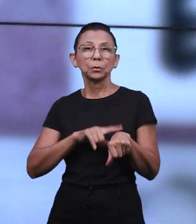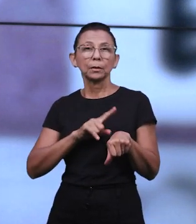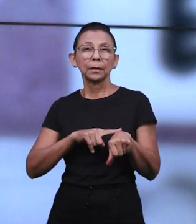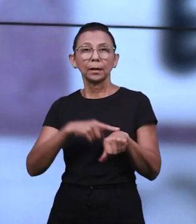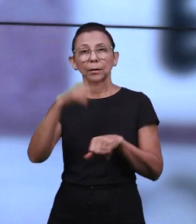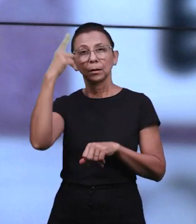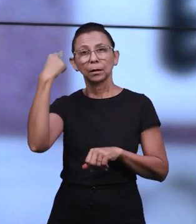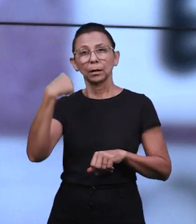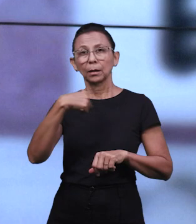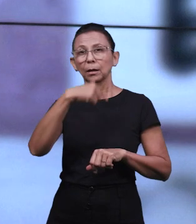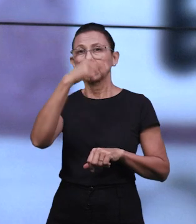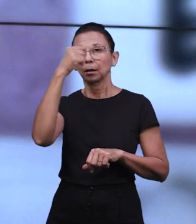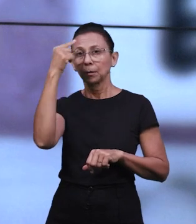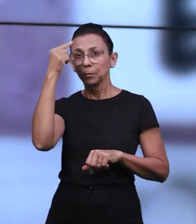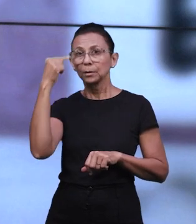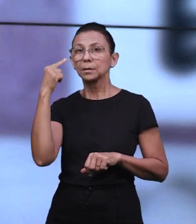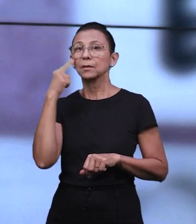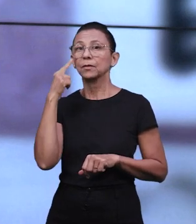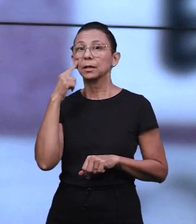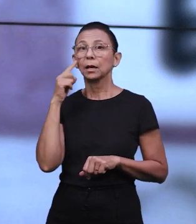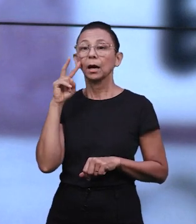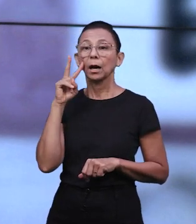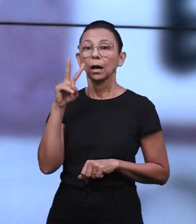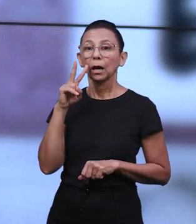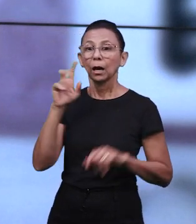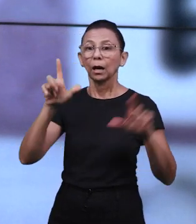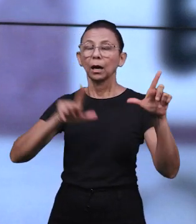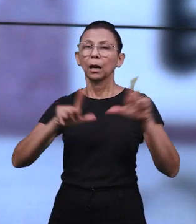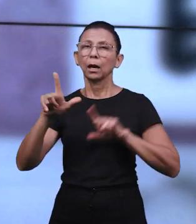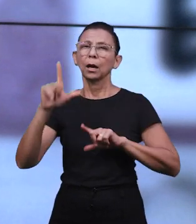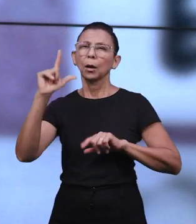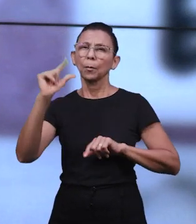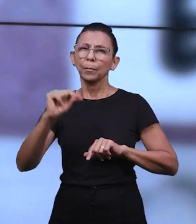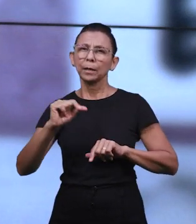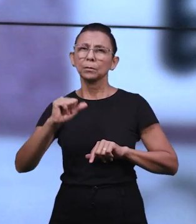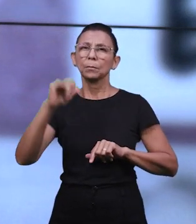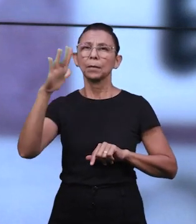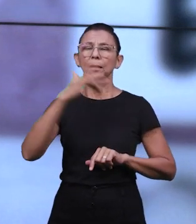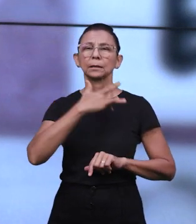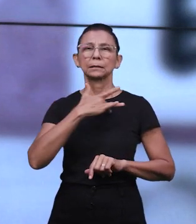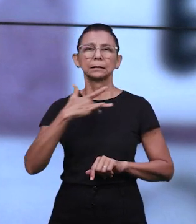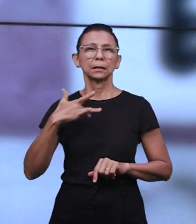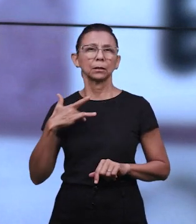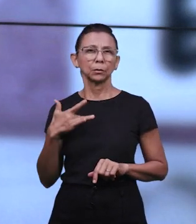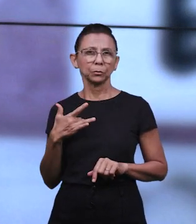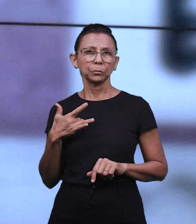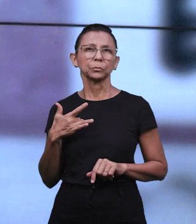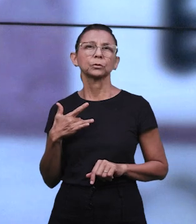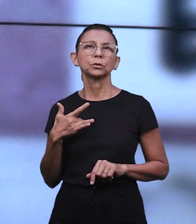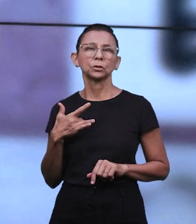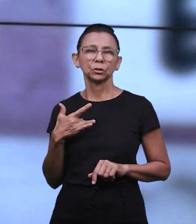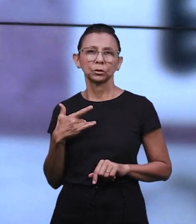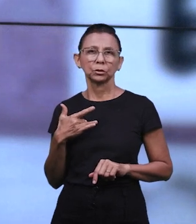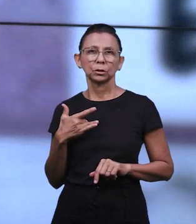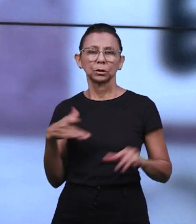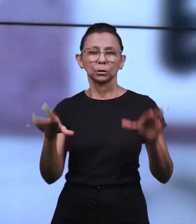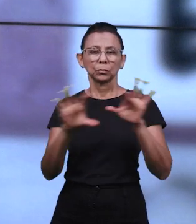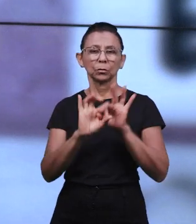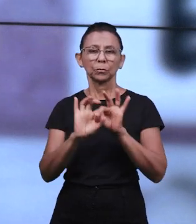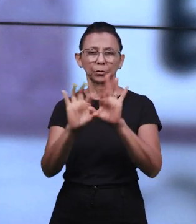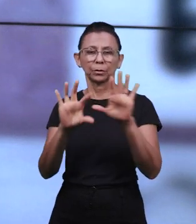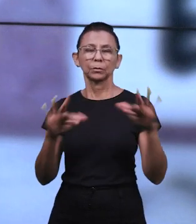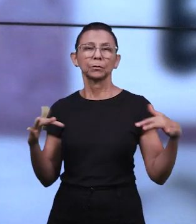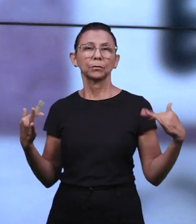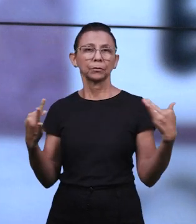Sociedade Brasileira de Pediatria. Lembrando que quanto menos telas, mais saúde, mais afeto entre a família. Então